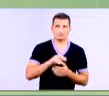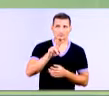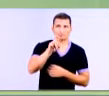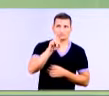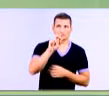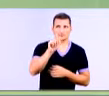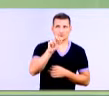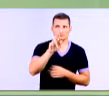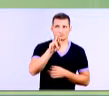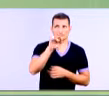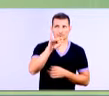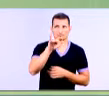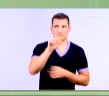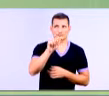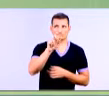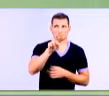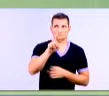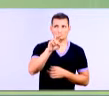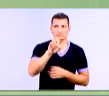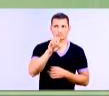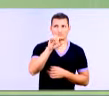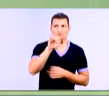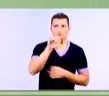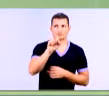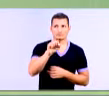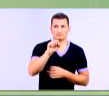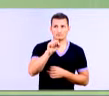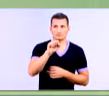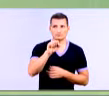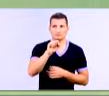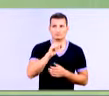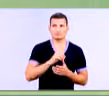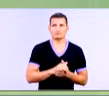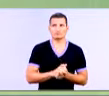Variáveis e tipos de variáveis. Tá?